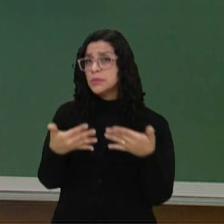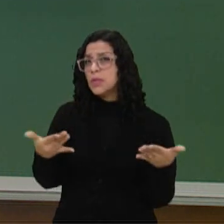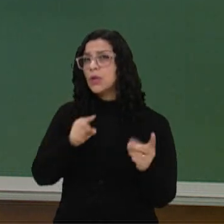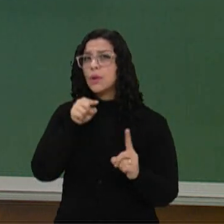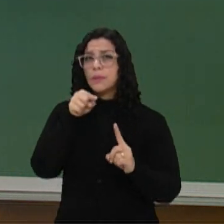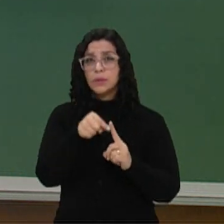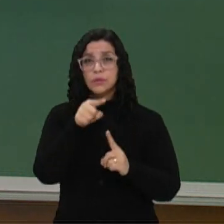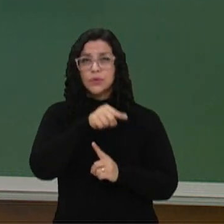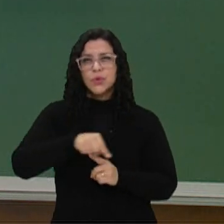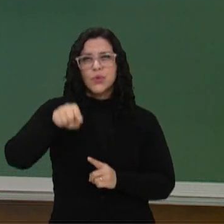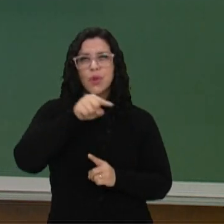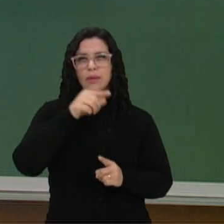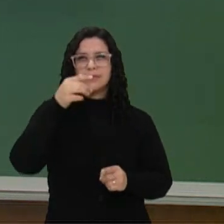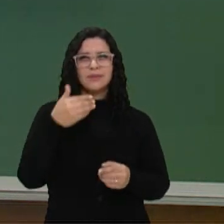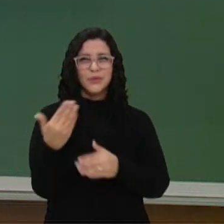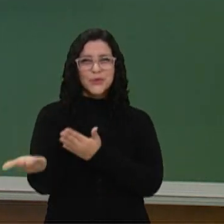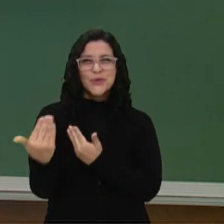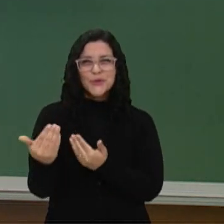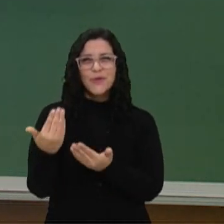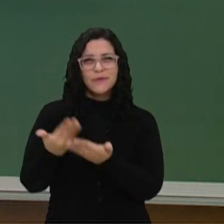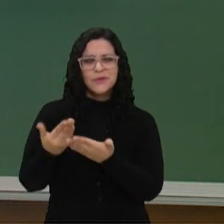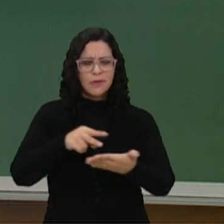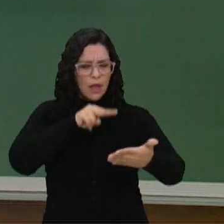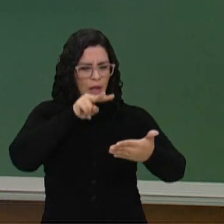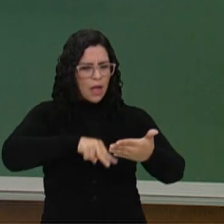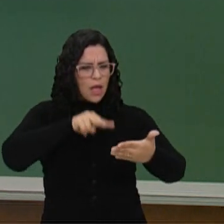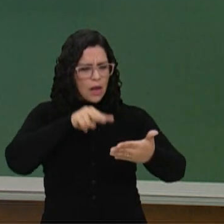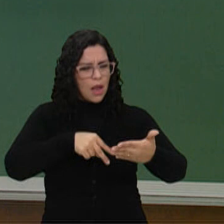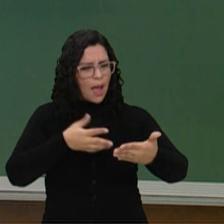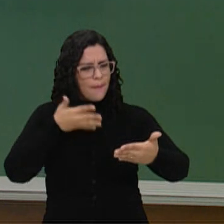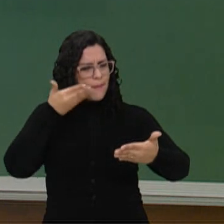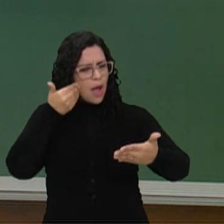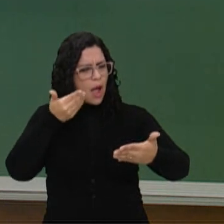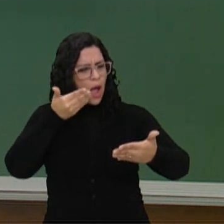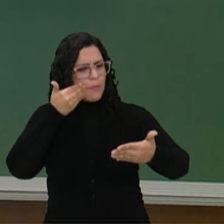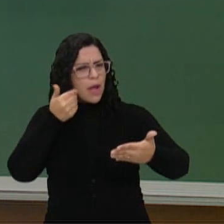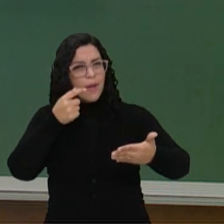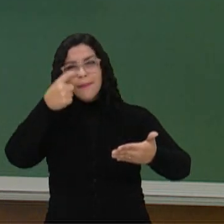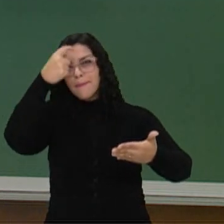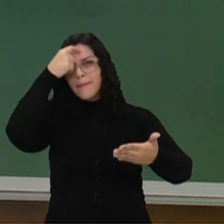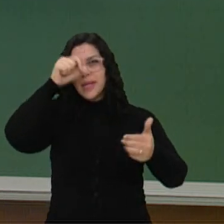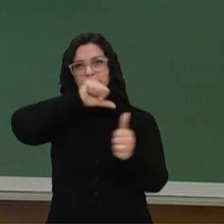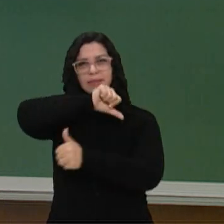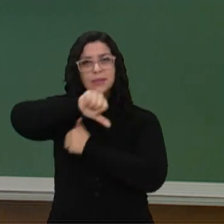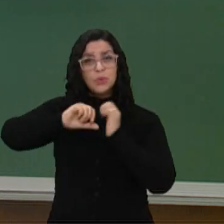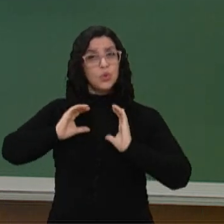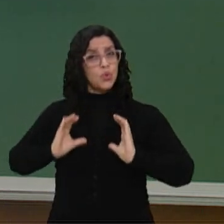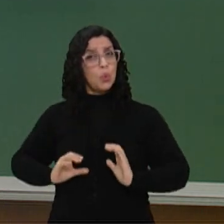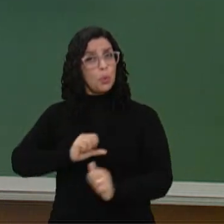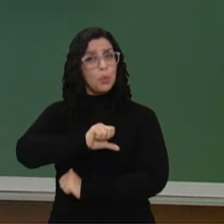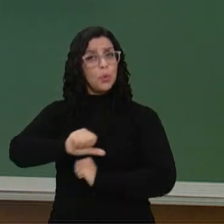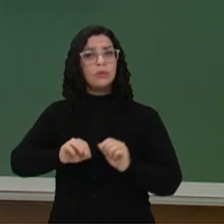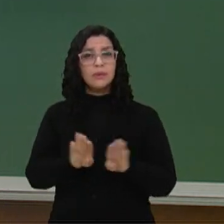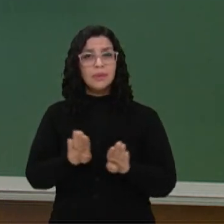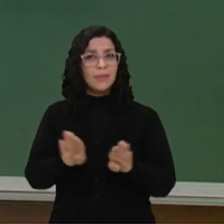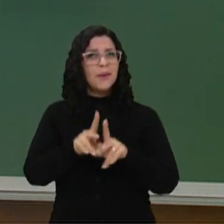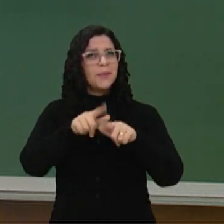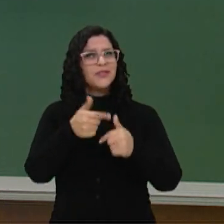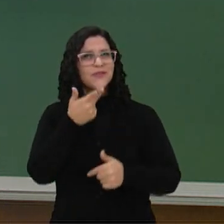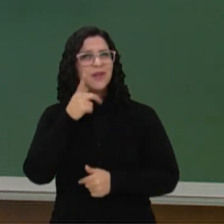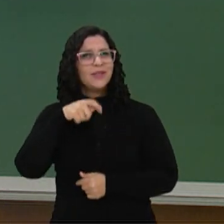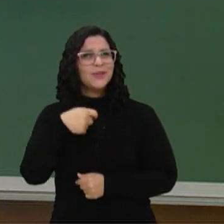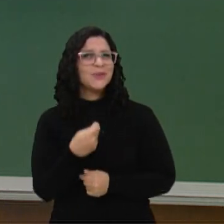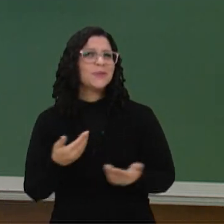objetivo levar os leitores, os jovens, né, a modificar uma maneira de pensar ou um comportamento, que é toda essa questão